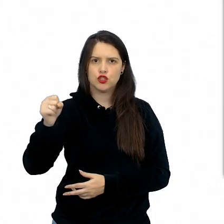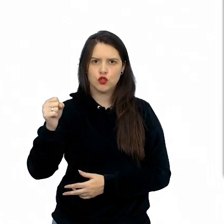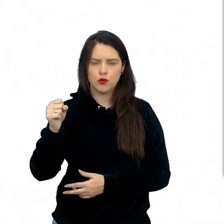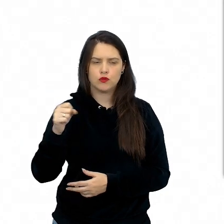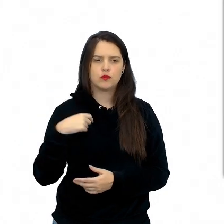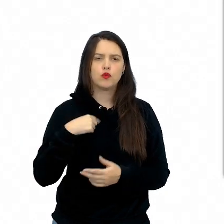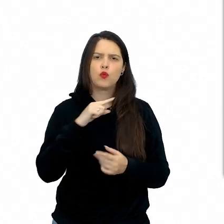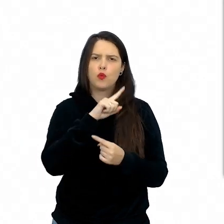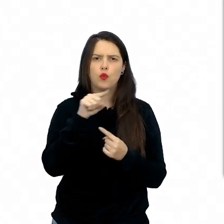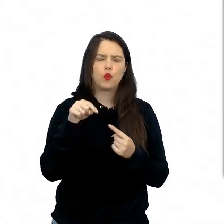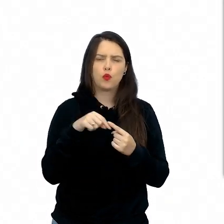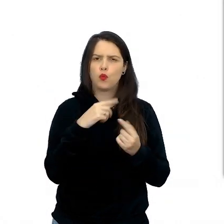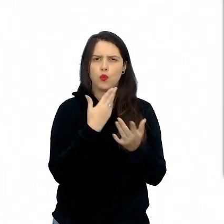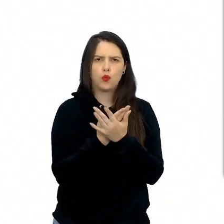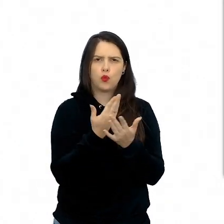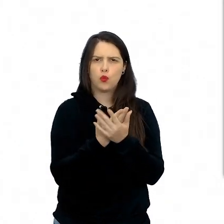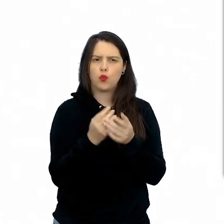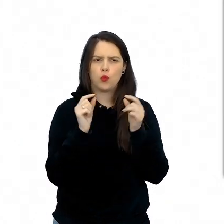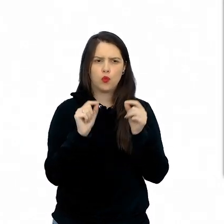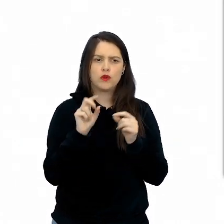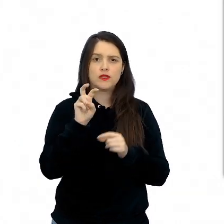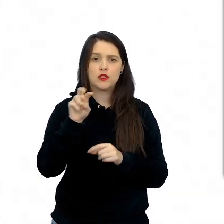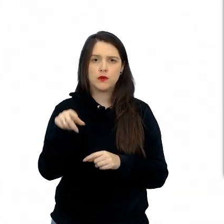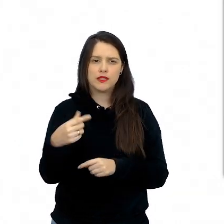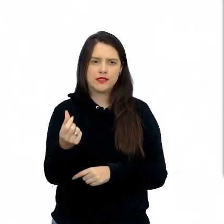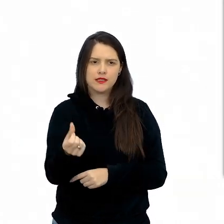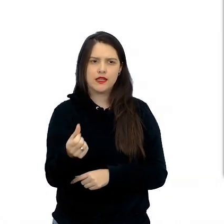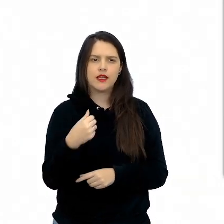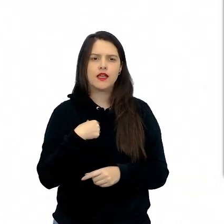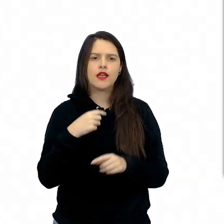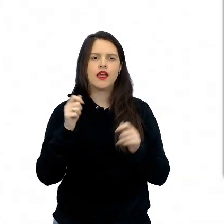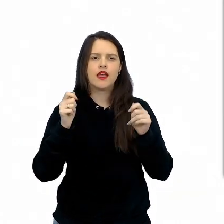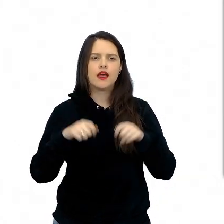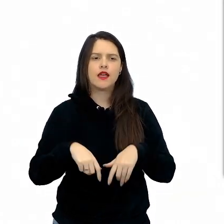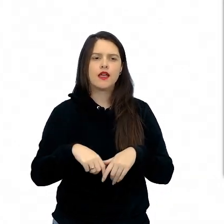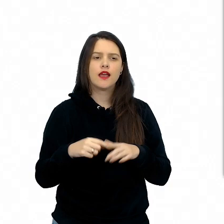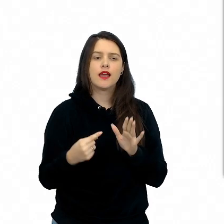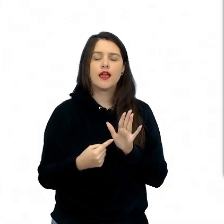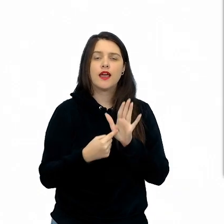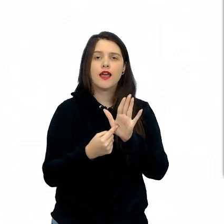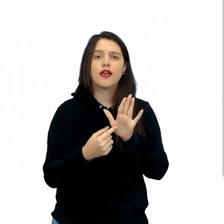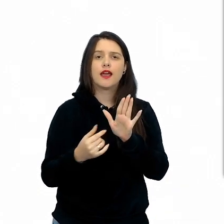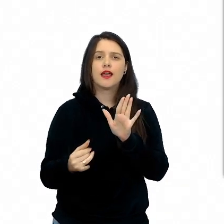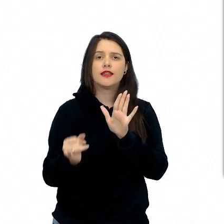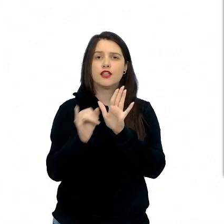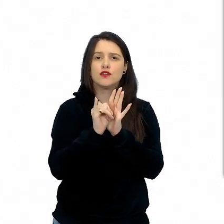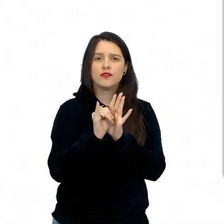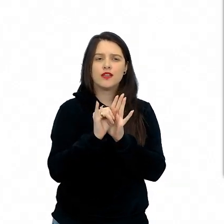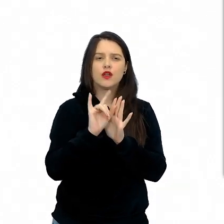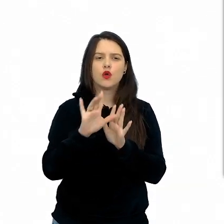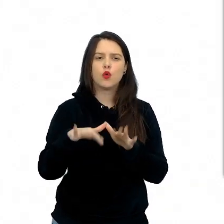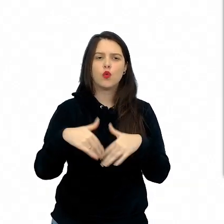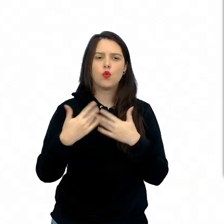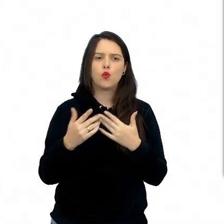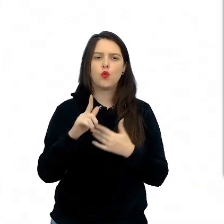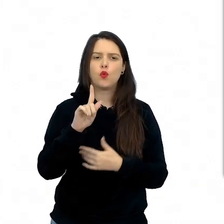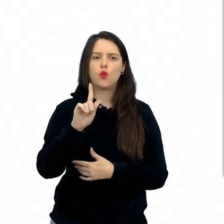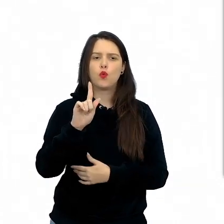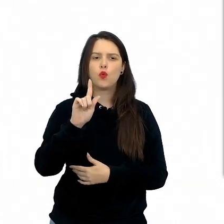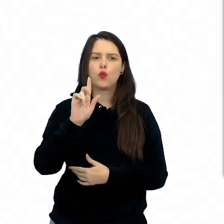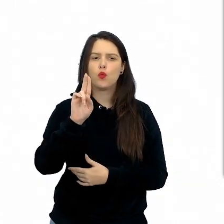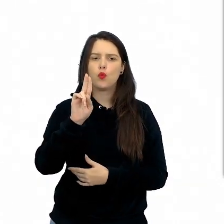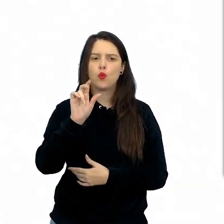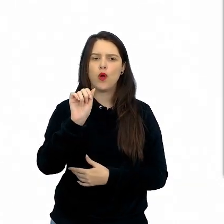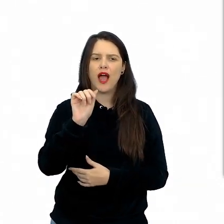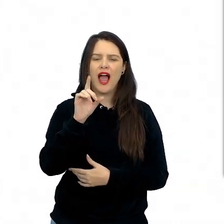Os objetivos das aulas 5 e 6 são identificar em malhas quadriculadas quadriláteros que possuem